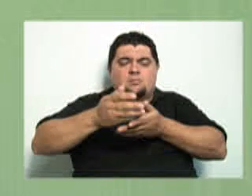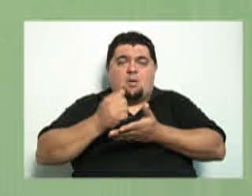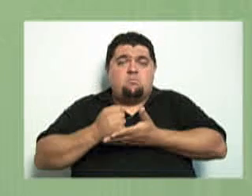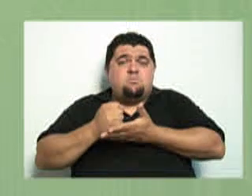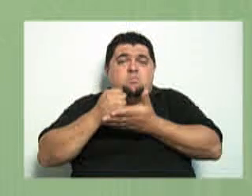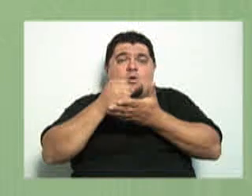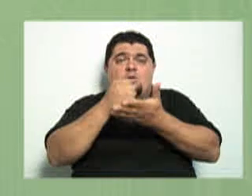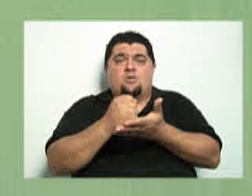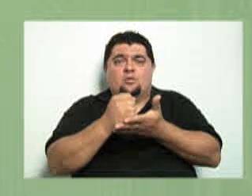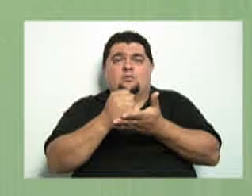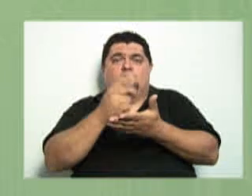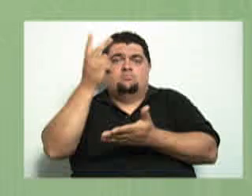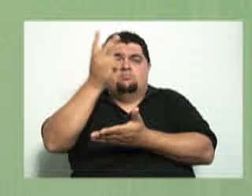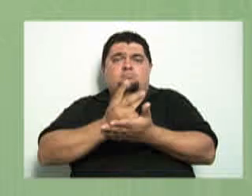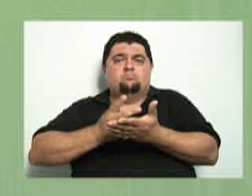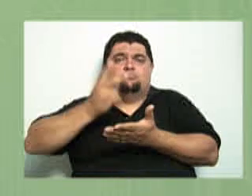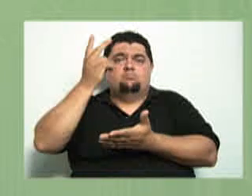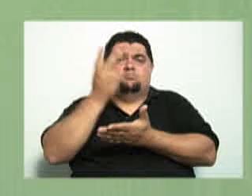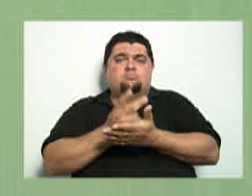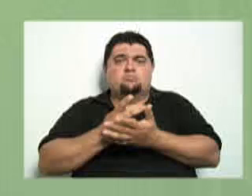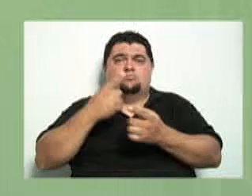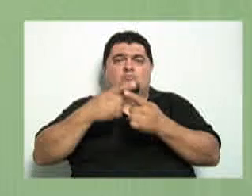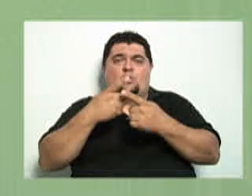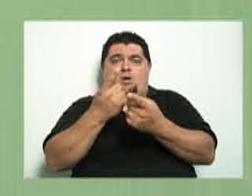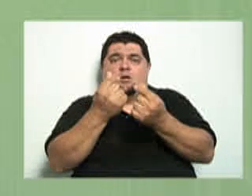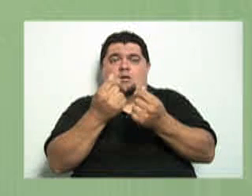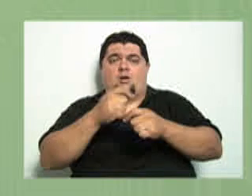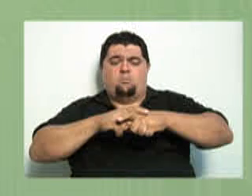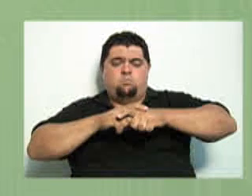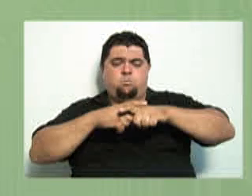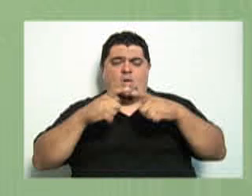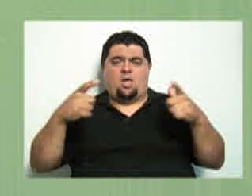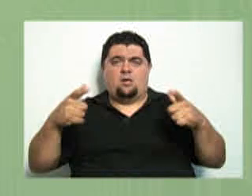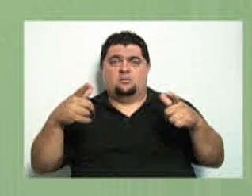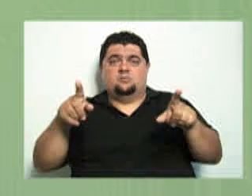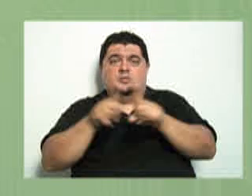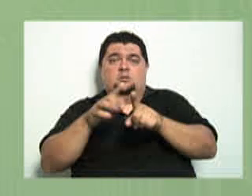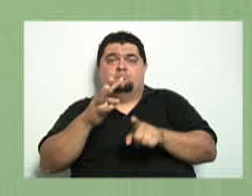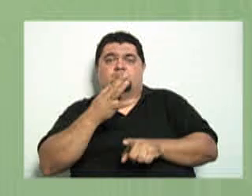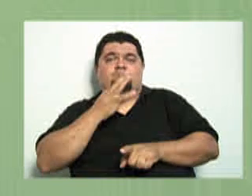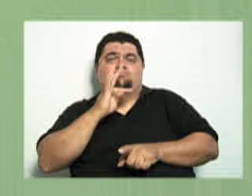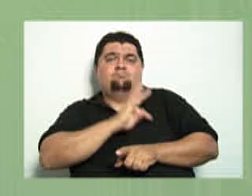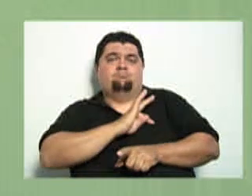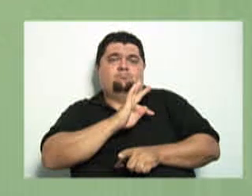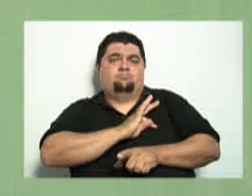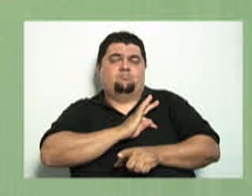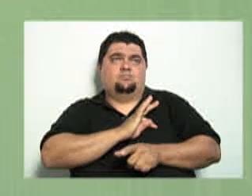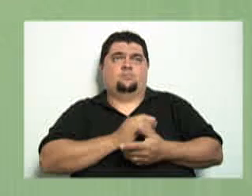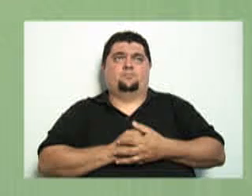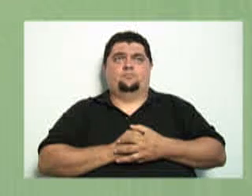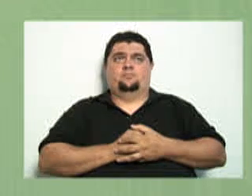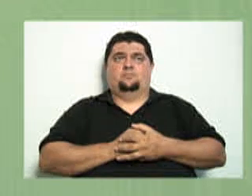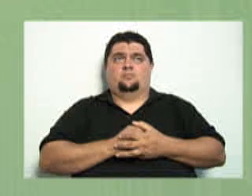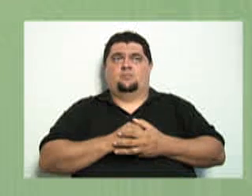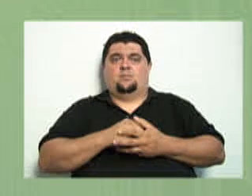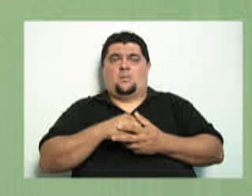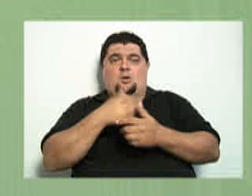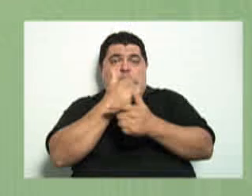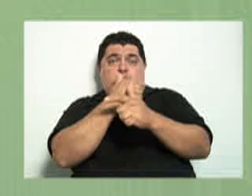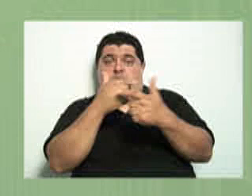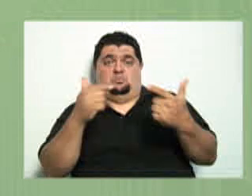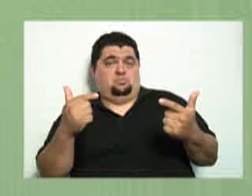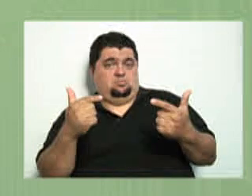para o continuado aumento do estoque de capital e de conhecimentos técnicos. Isso não significa,